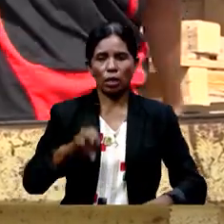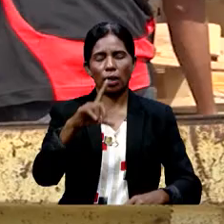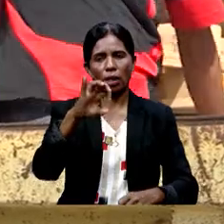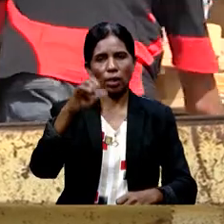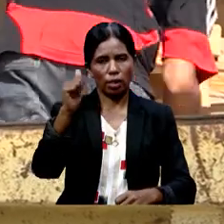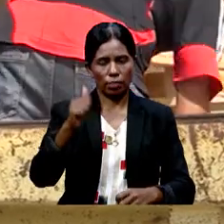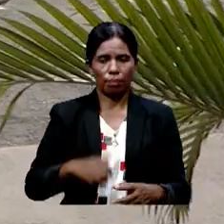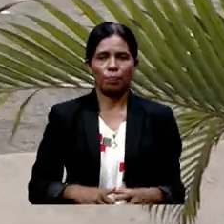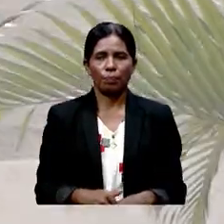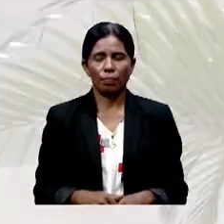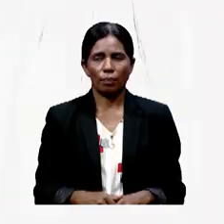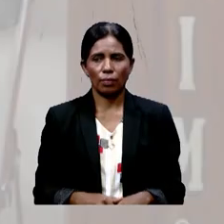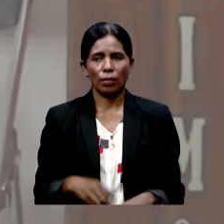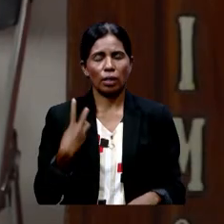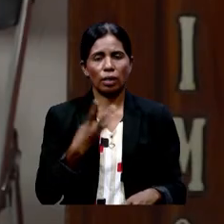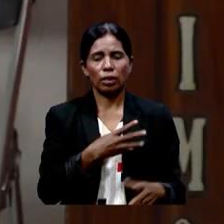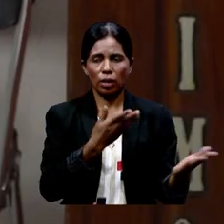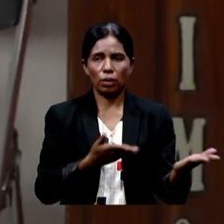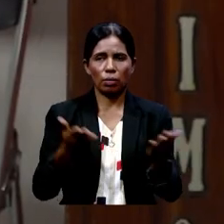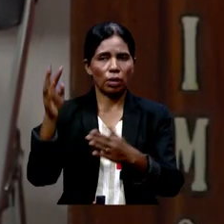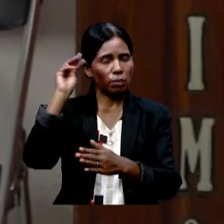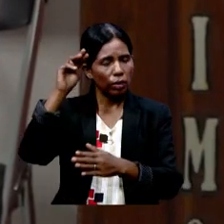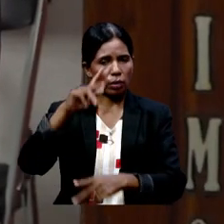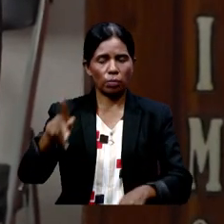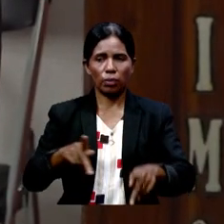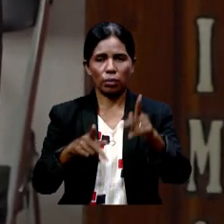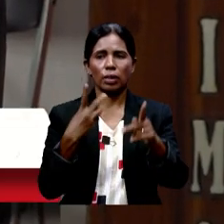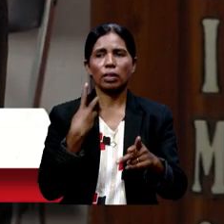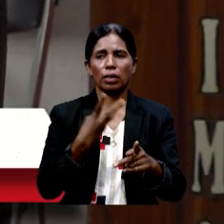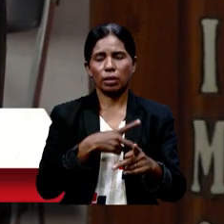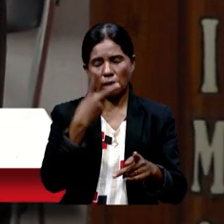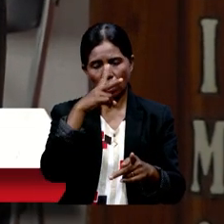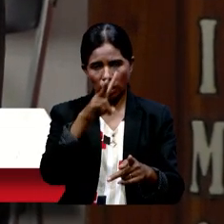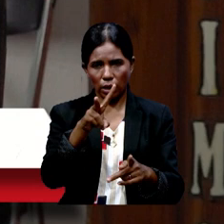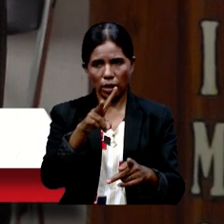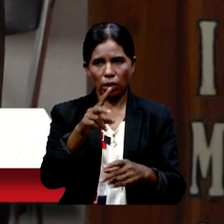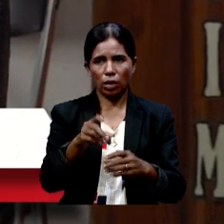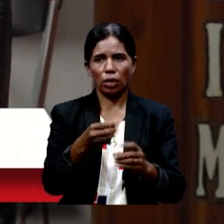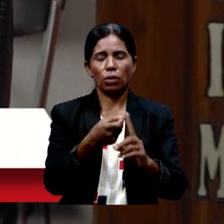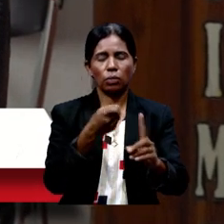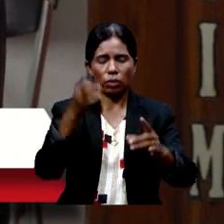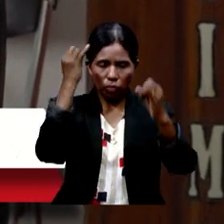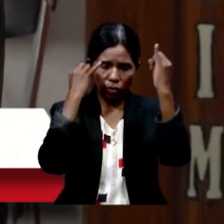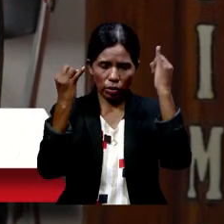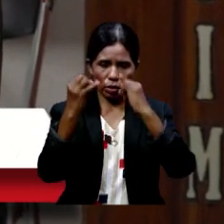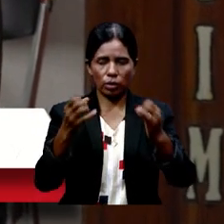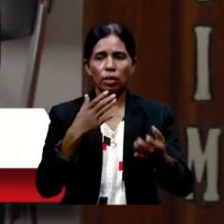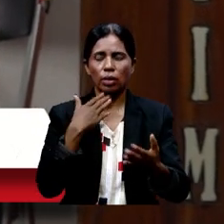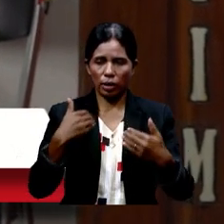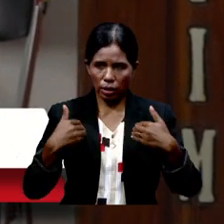Amaral. Ainda bem que está a roupa para o Ministério Público, né? Desculpe, né? Está a reca, está a dizer, fosse informação em ser na mesma guia,